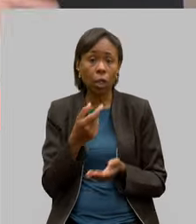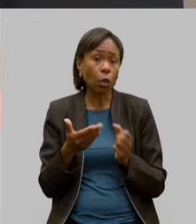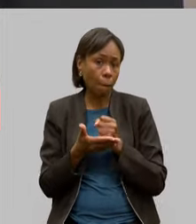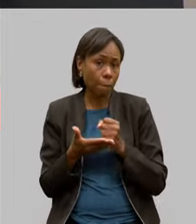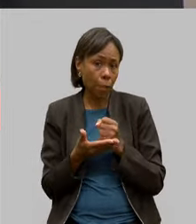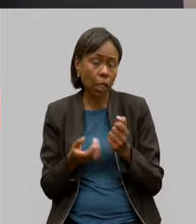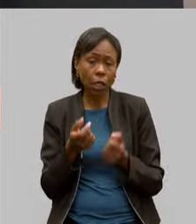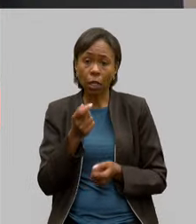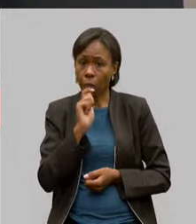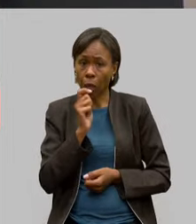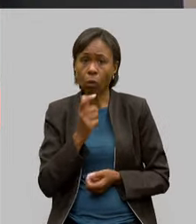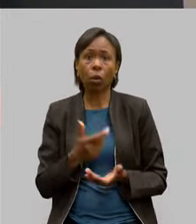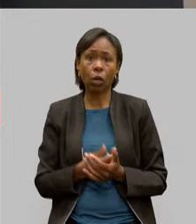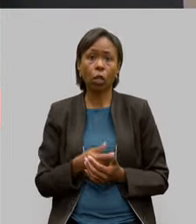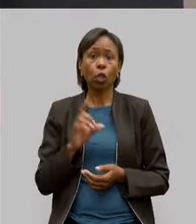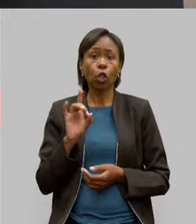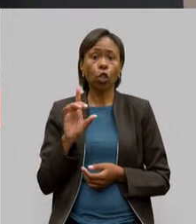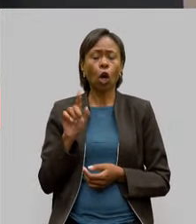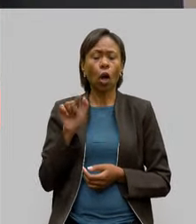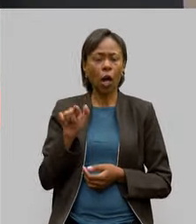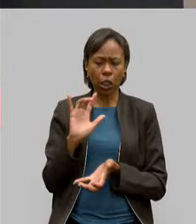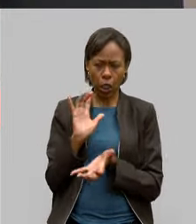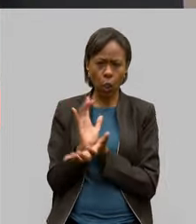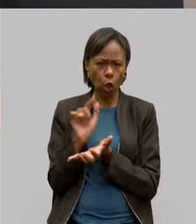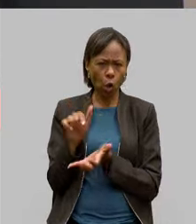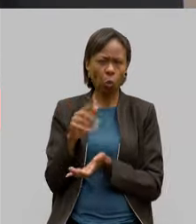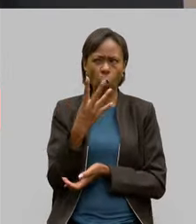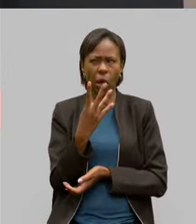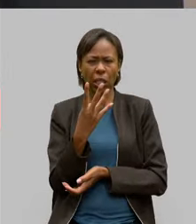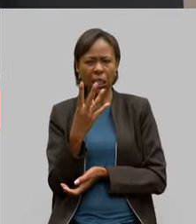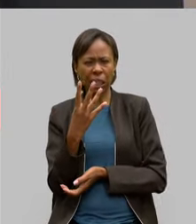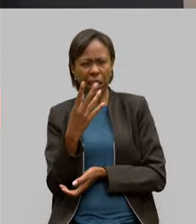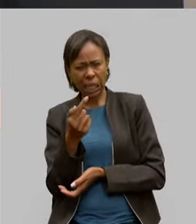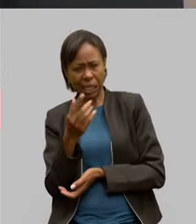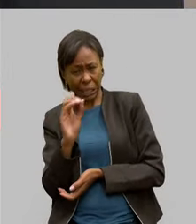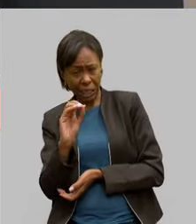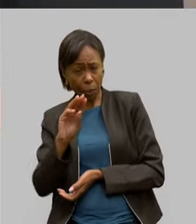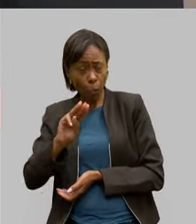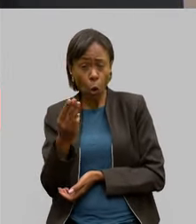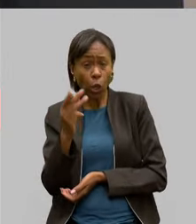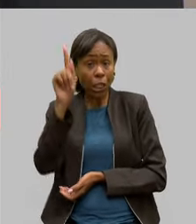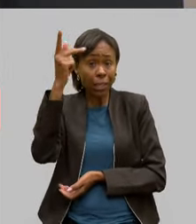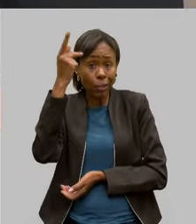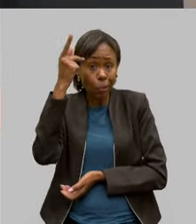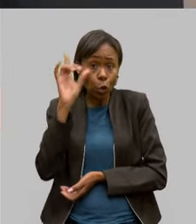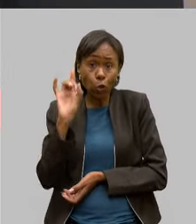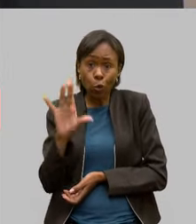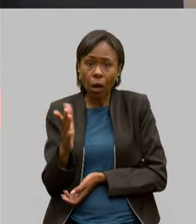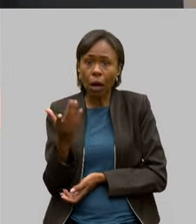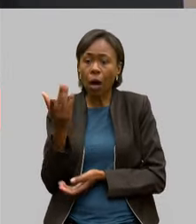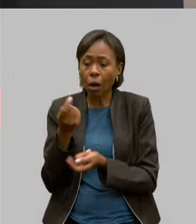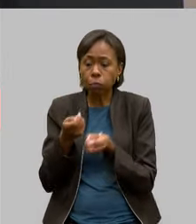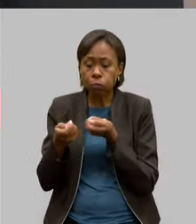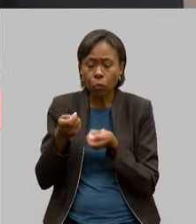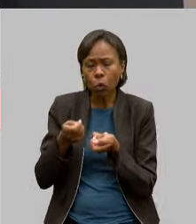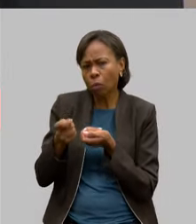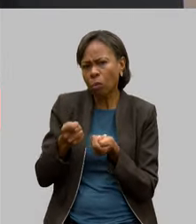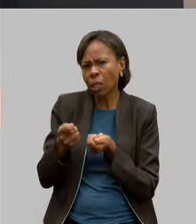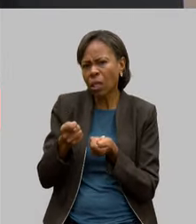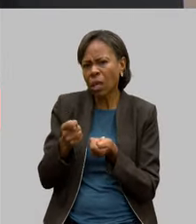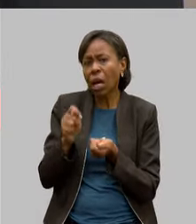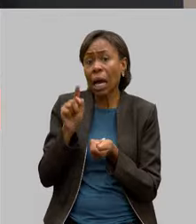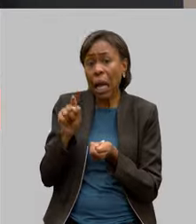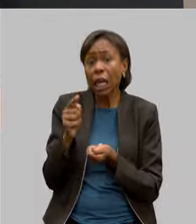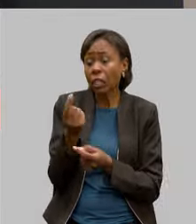is lebs aí pela conta da da da colega P ali 470 milhões só pro estado de São Paulo quanto que dá para fazer de pesquisa com isso